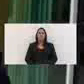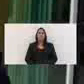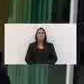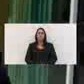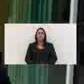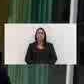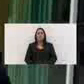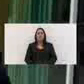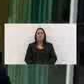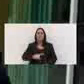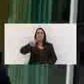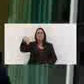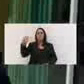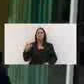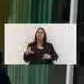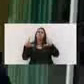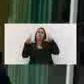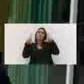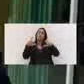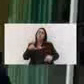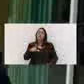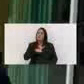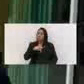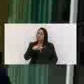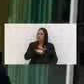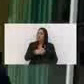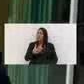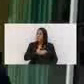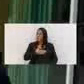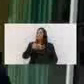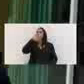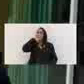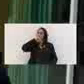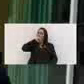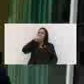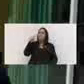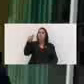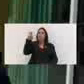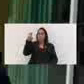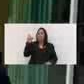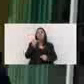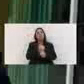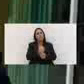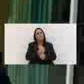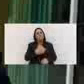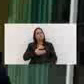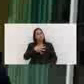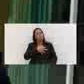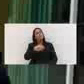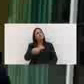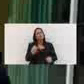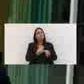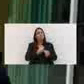Essa outra foto está a imagem do meu pai, 75 anos, e da minha filha, que vai fazer 4 anos.